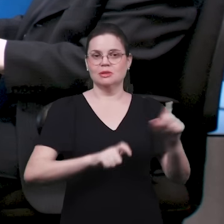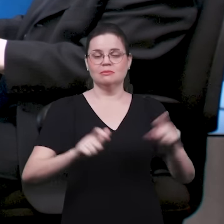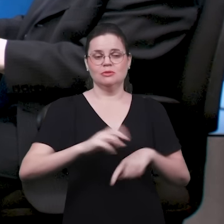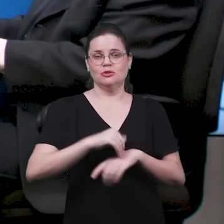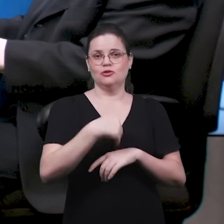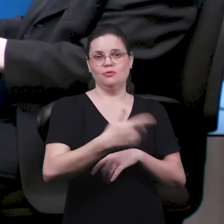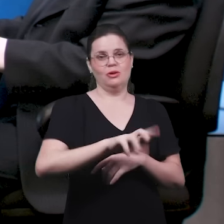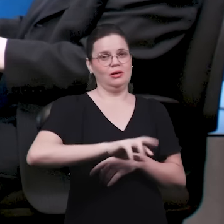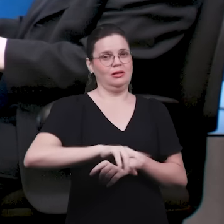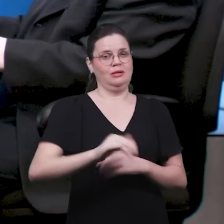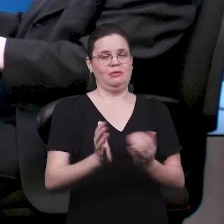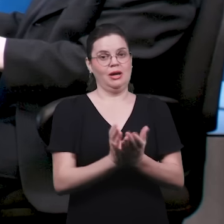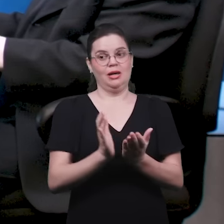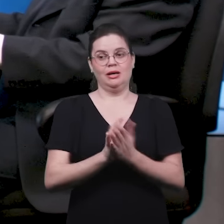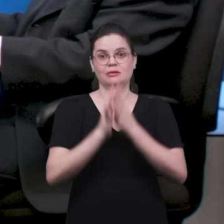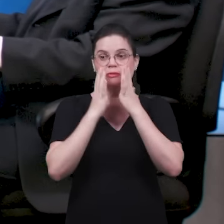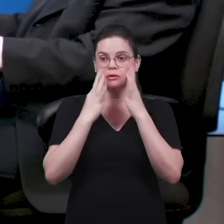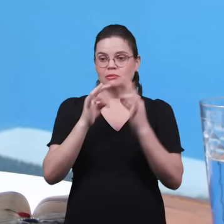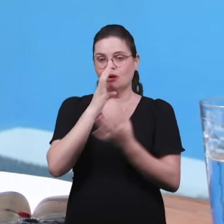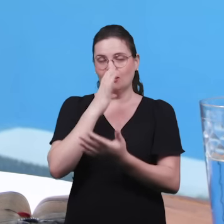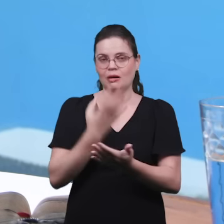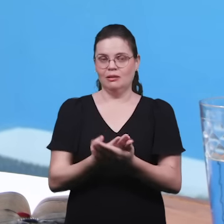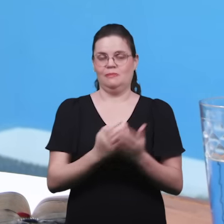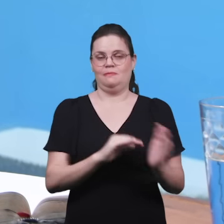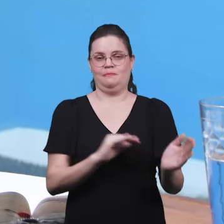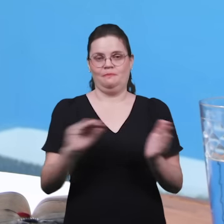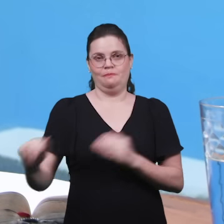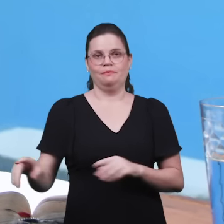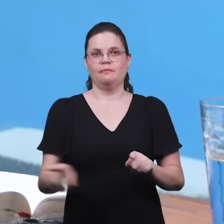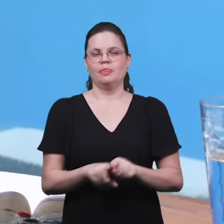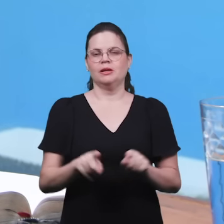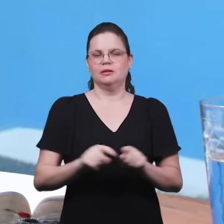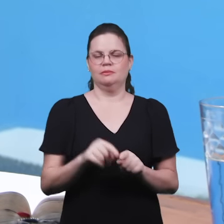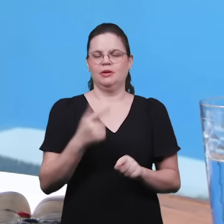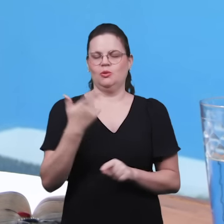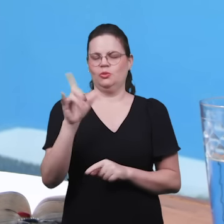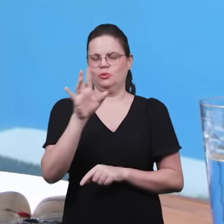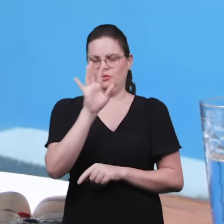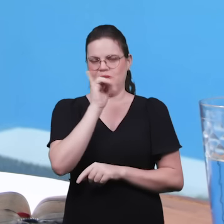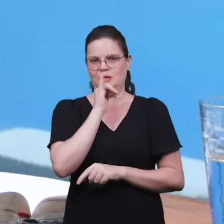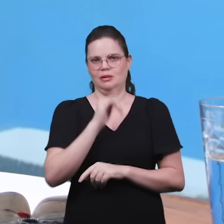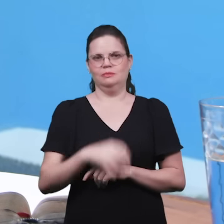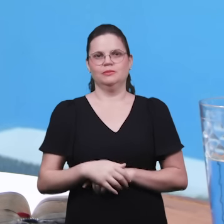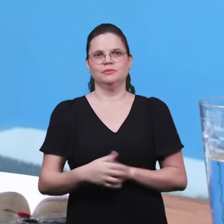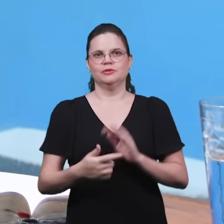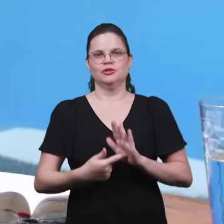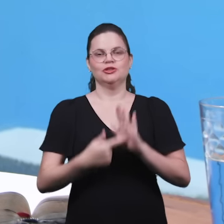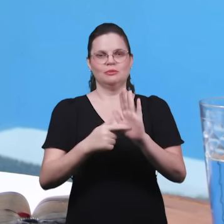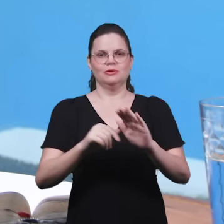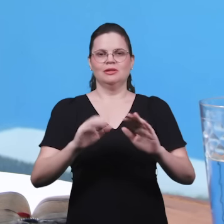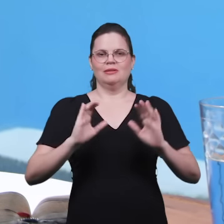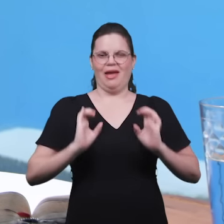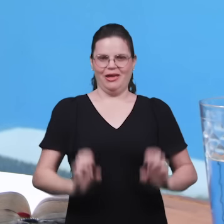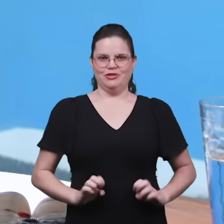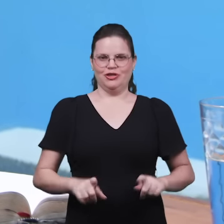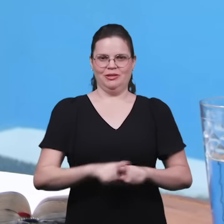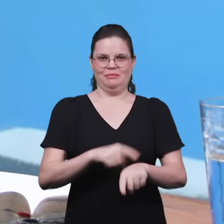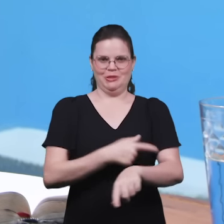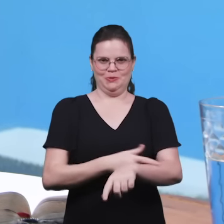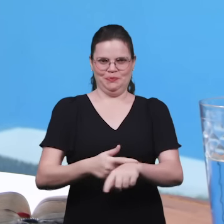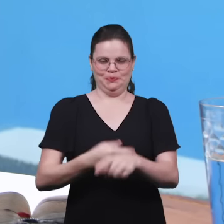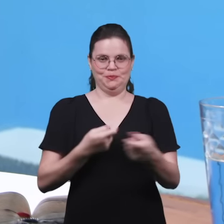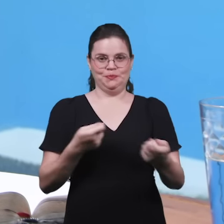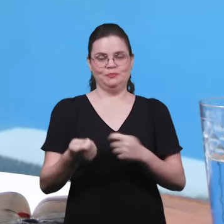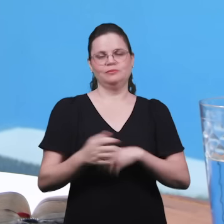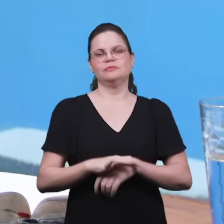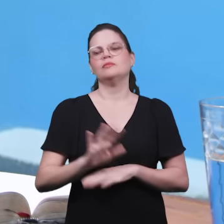testemunho. E uma coisa, por exemplo, só um exemplo, nós estamos falando de ética e disciplina, né? O irmão vai levantar